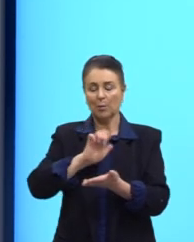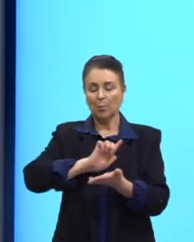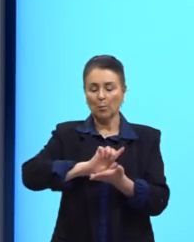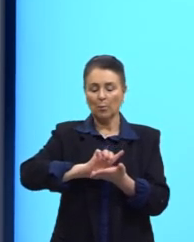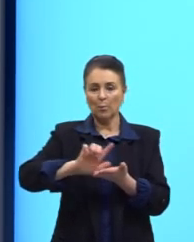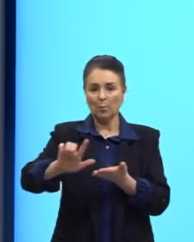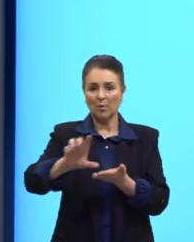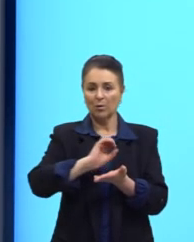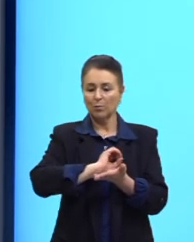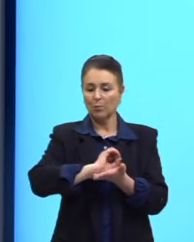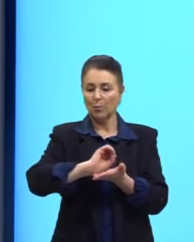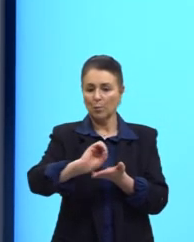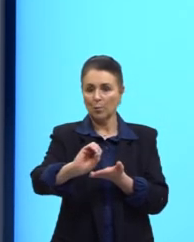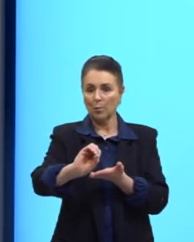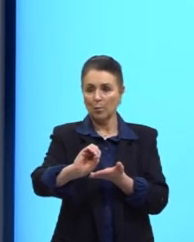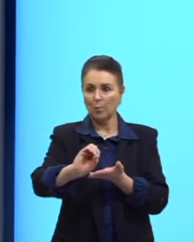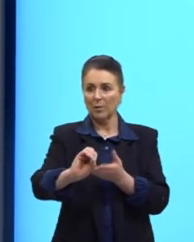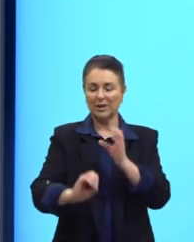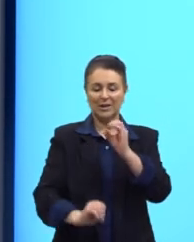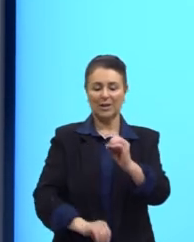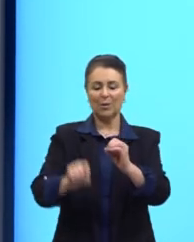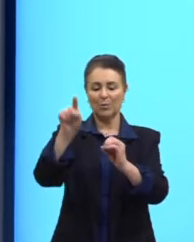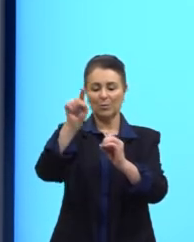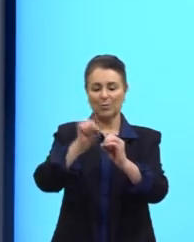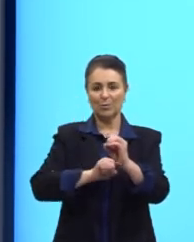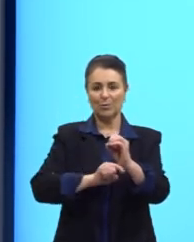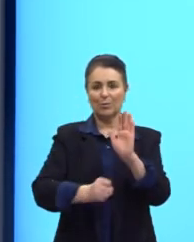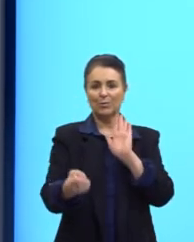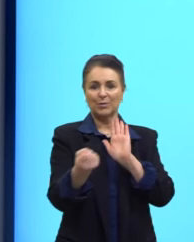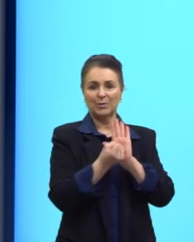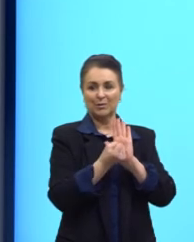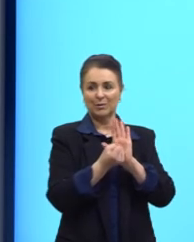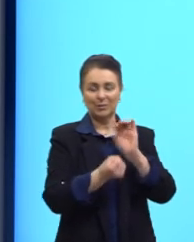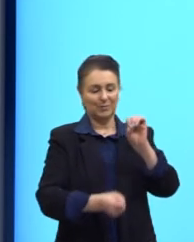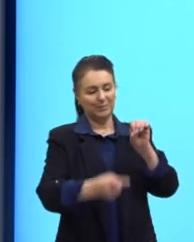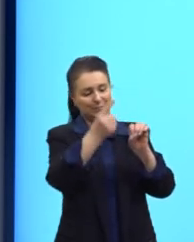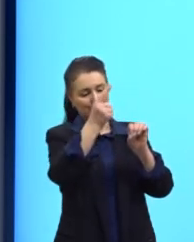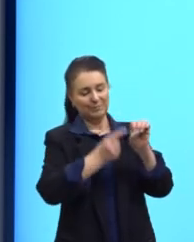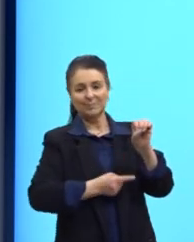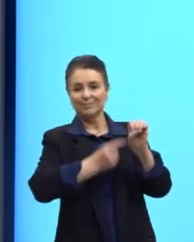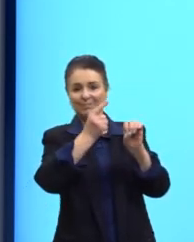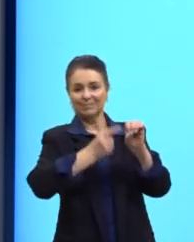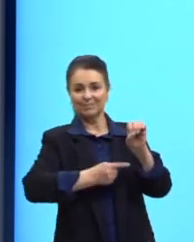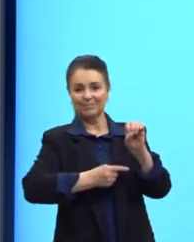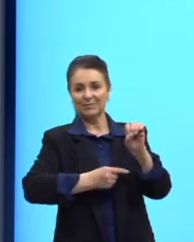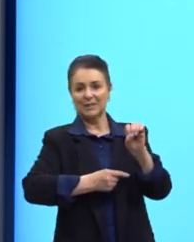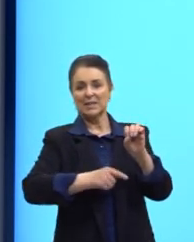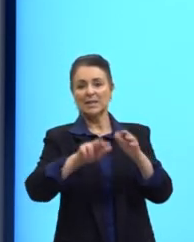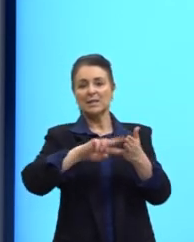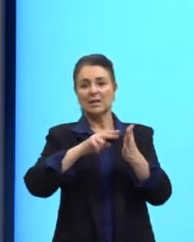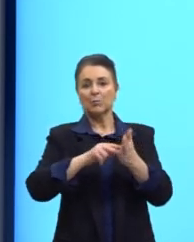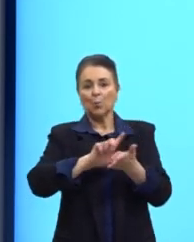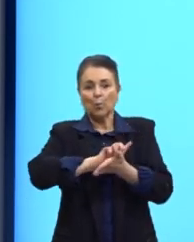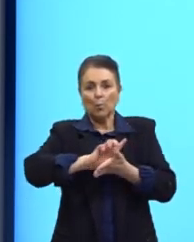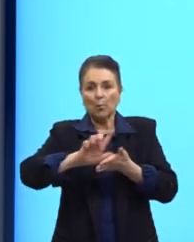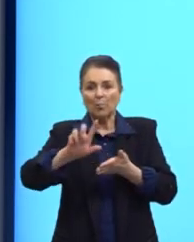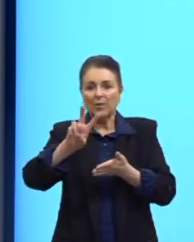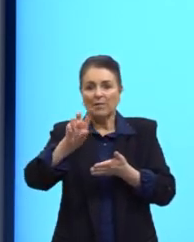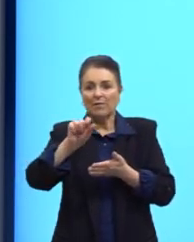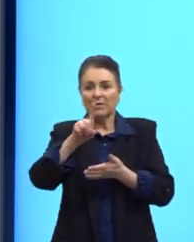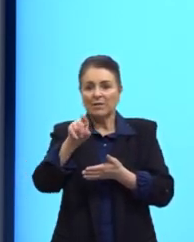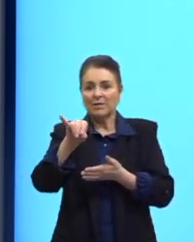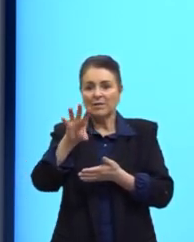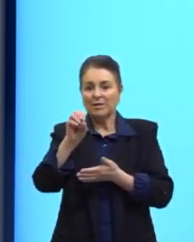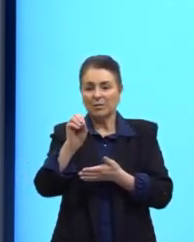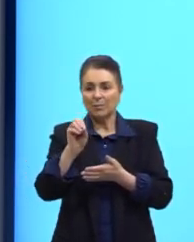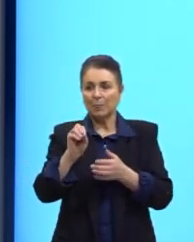a gente representa com o símbolo né seria ali um círculo redondinho com o tracinho em cima ou a gente